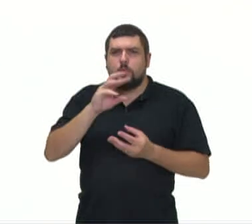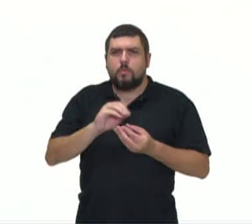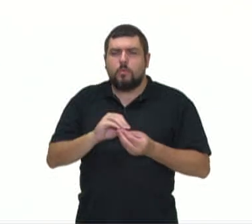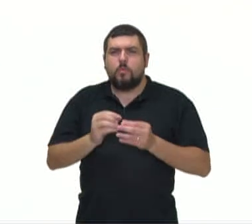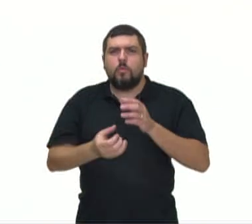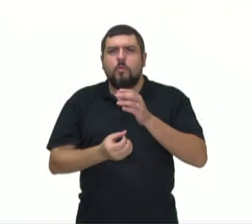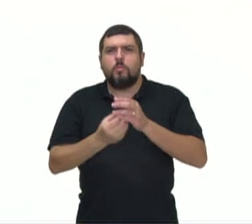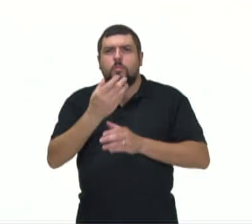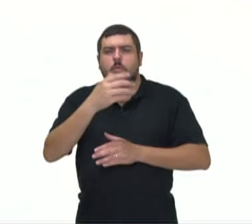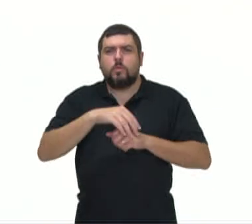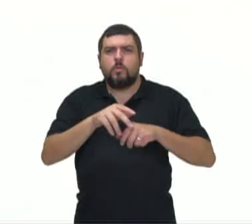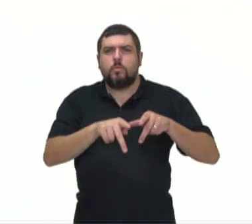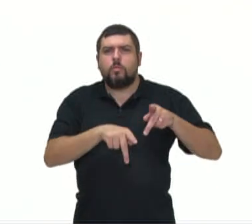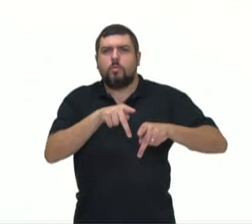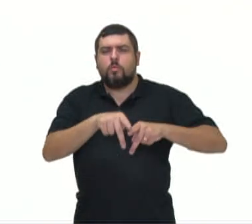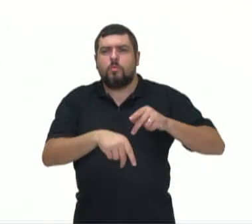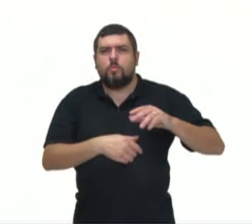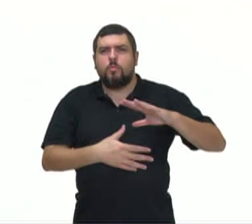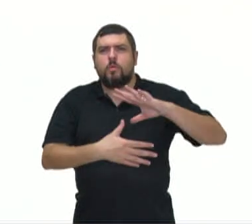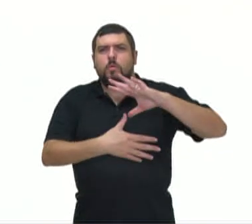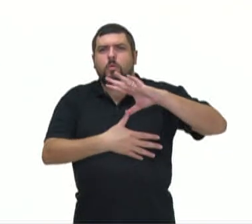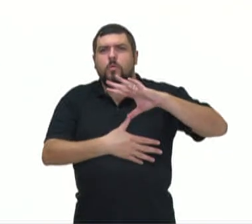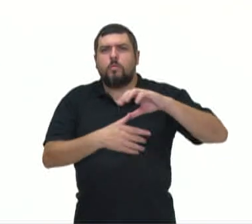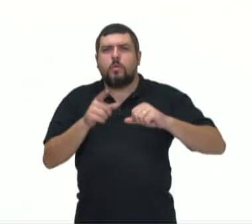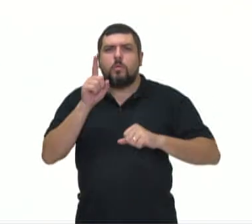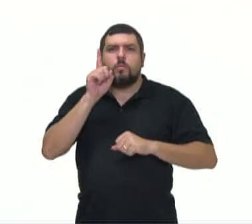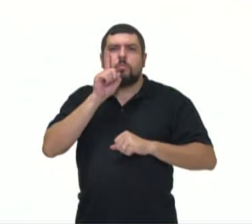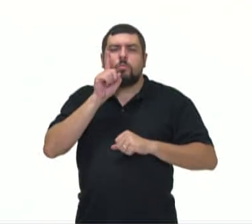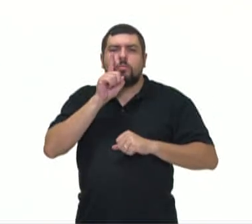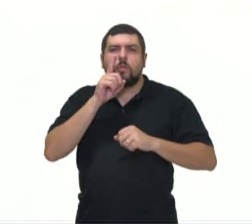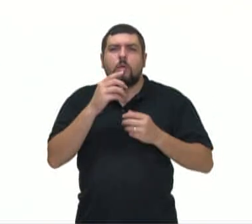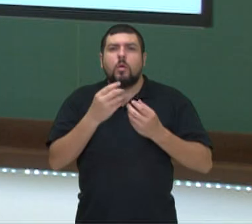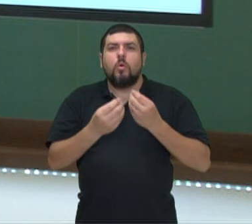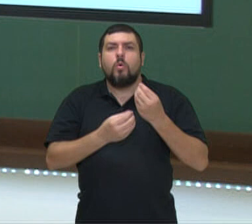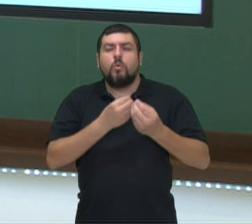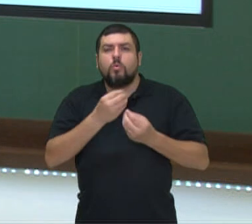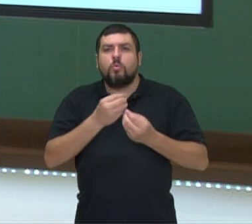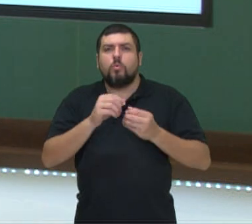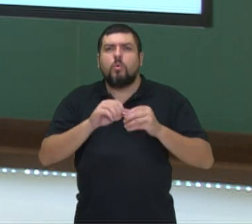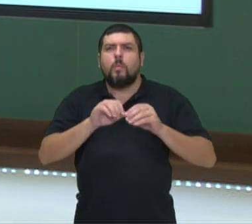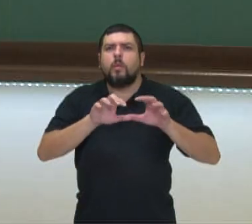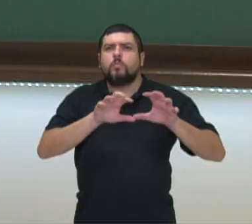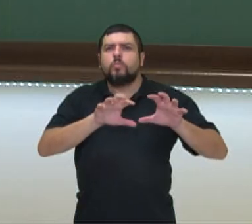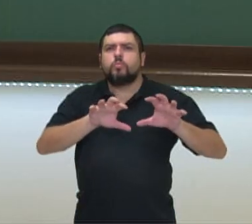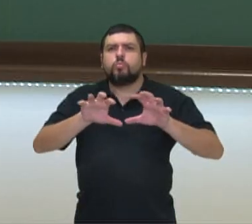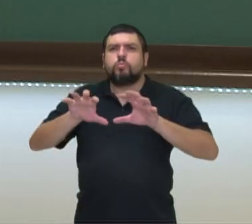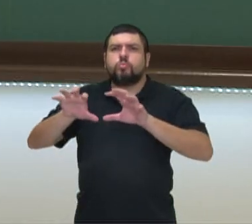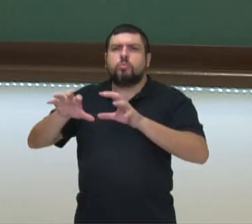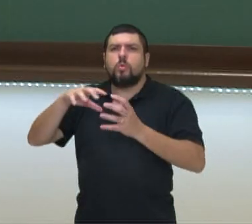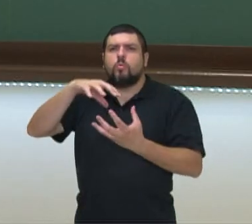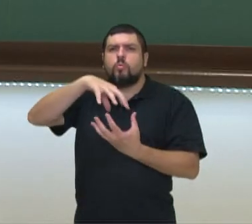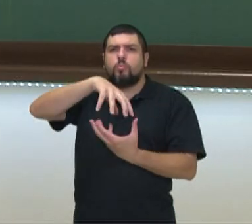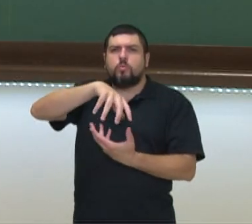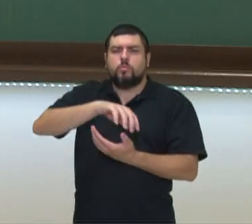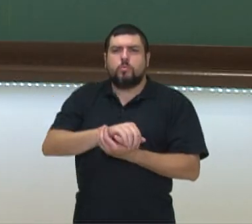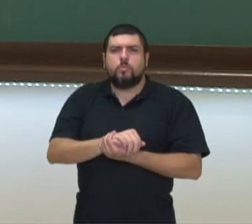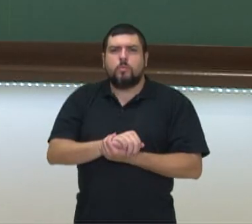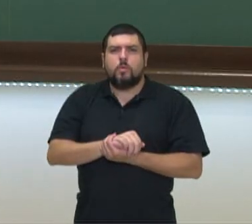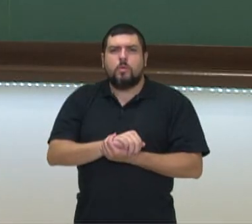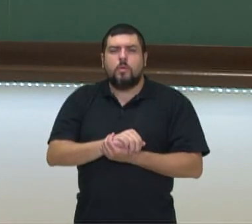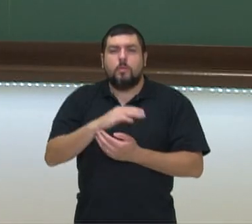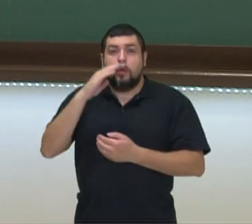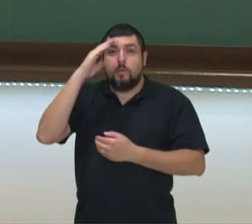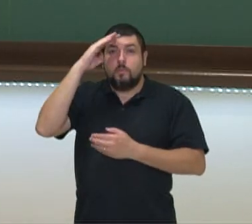norte-americana nos permite compreender sua influência na América Latina e no mundo. Então aí, né, principalmente no século